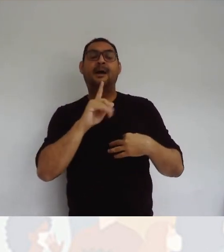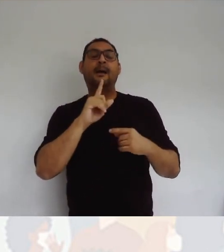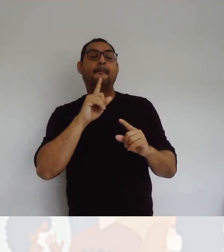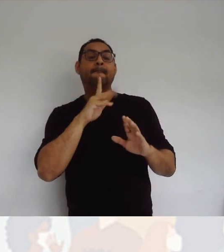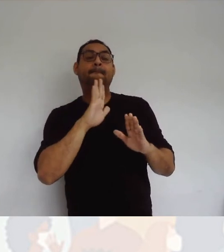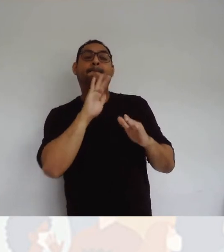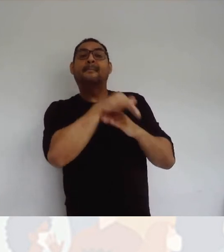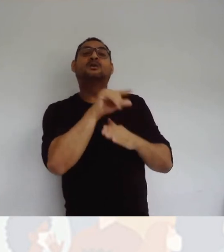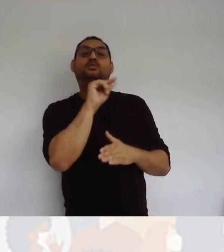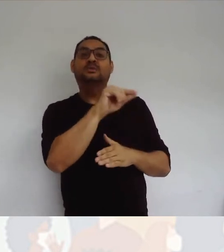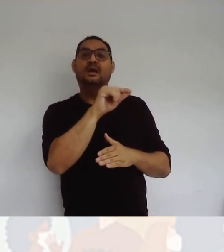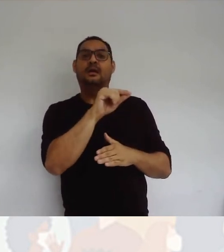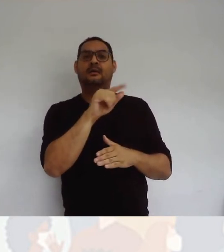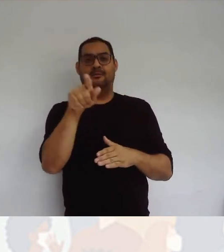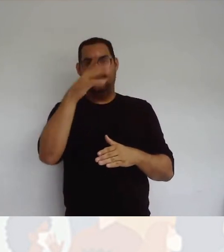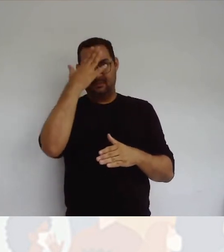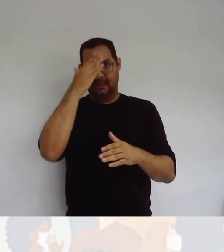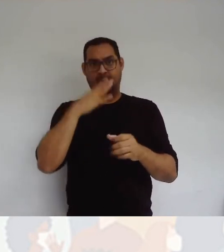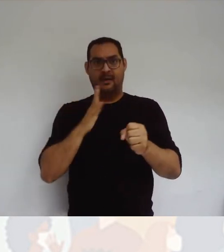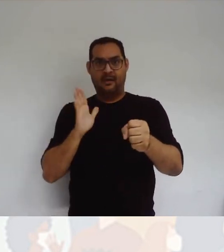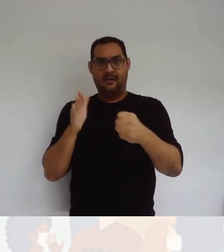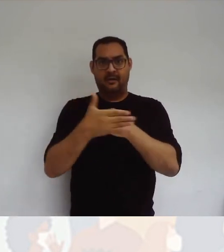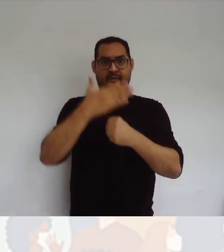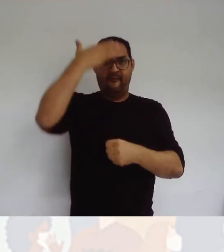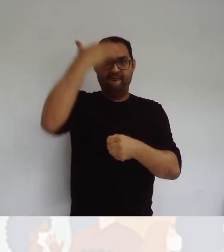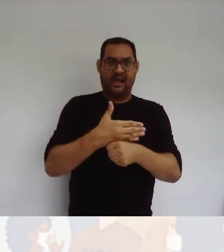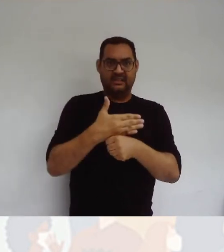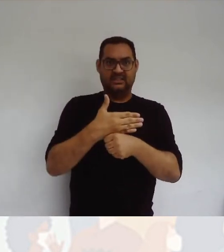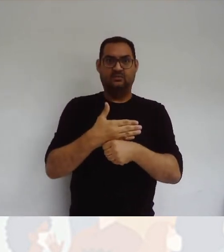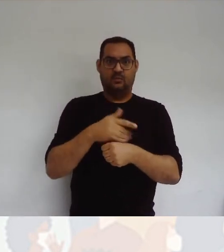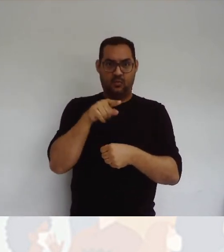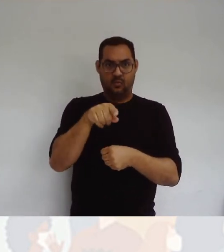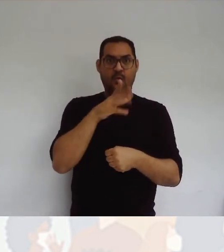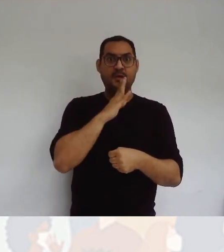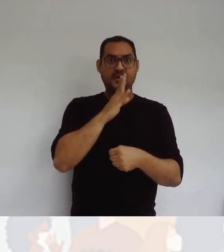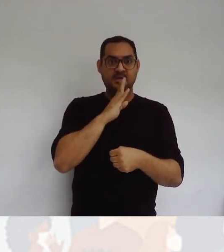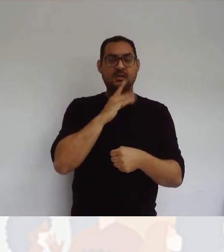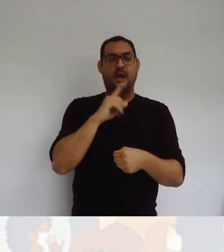o fascismo já apregoava lutar contra,